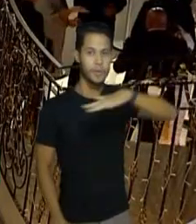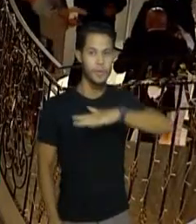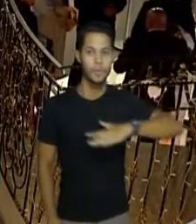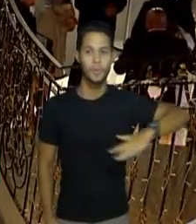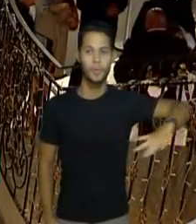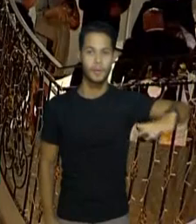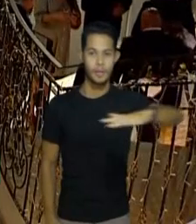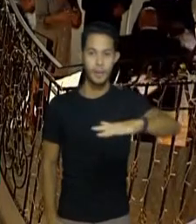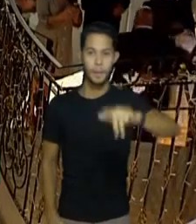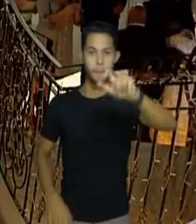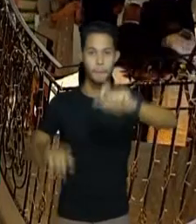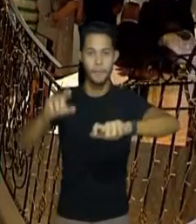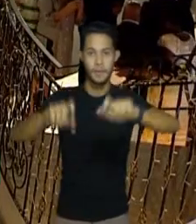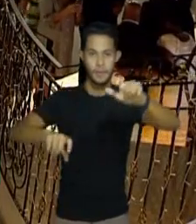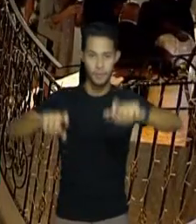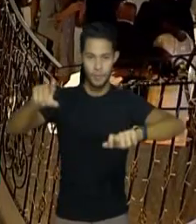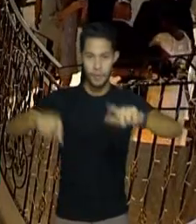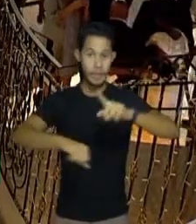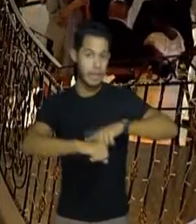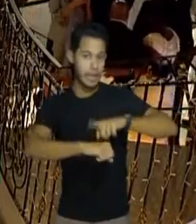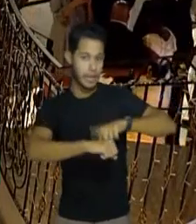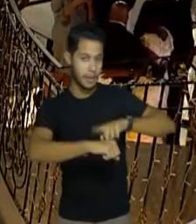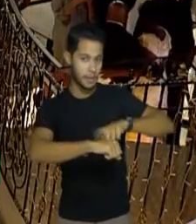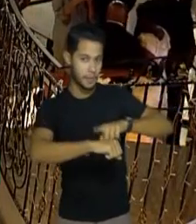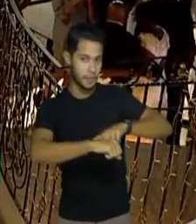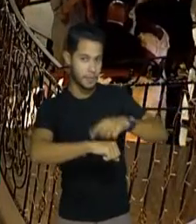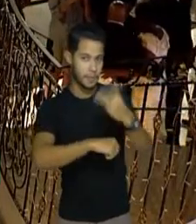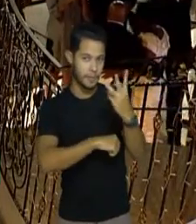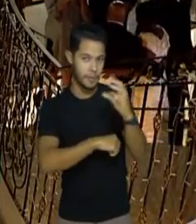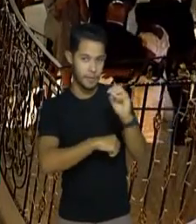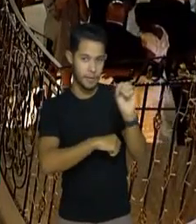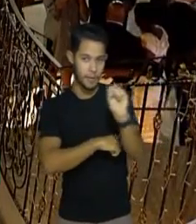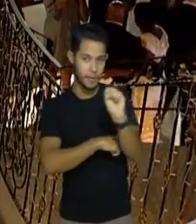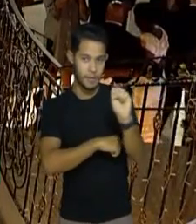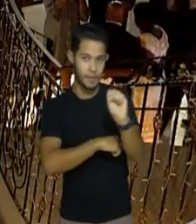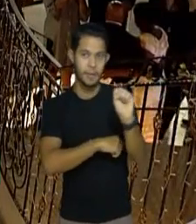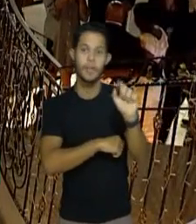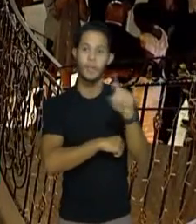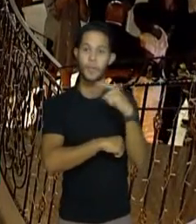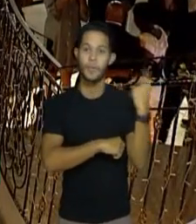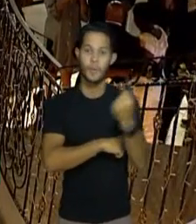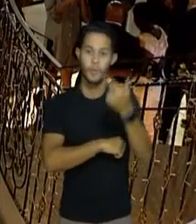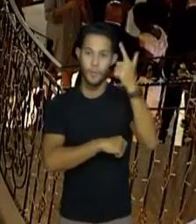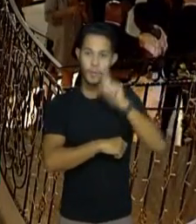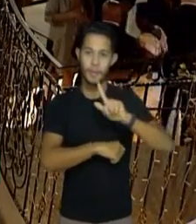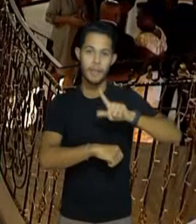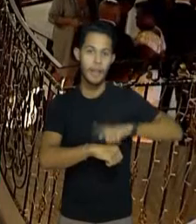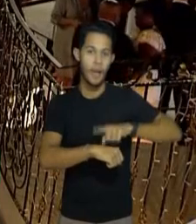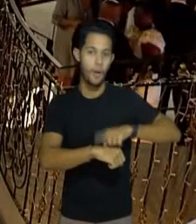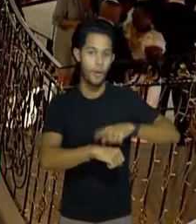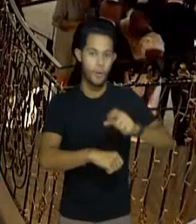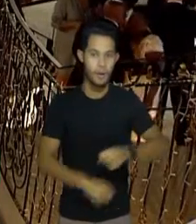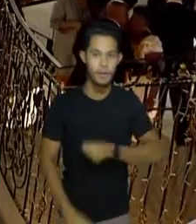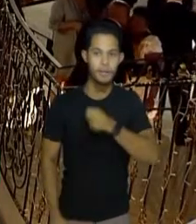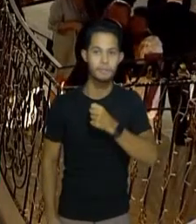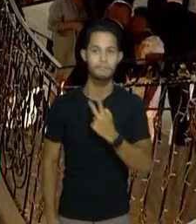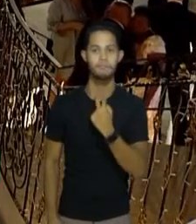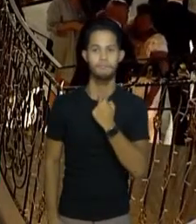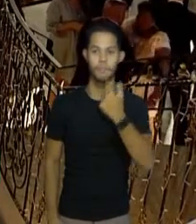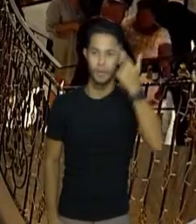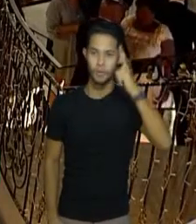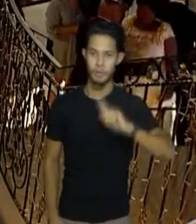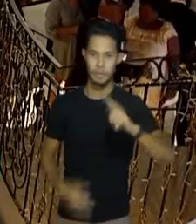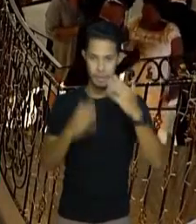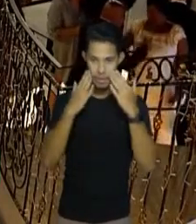que os 30 segundos é o mesmo tempo que a gente concede ao parlamentar quando ele ocupa os microfones para fazer a sua